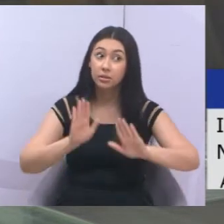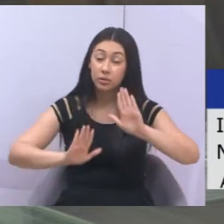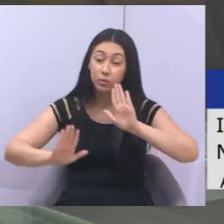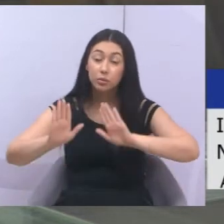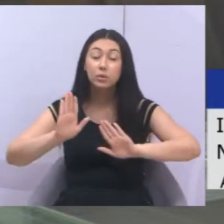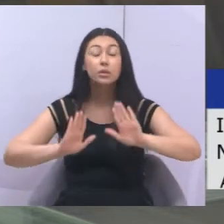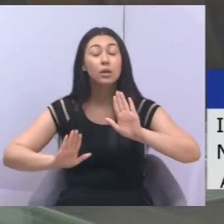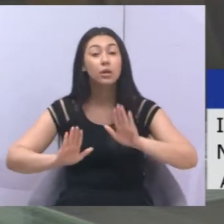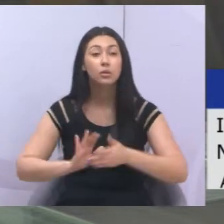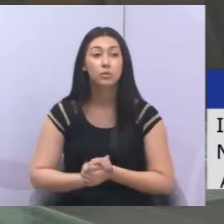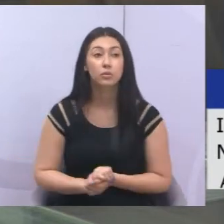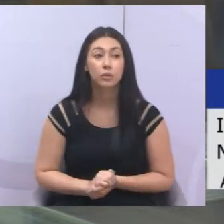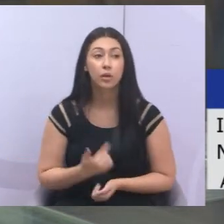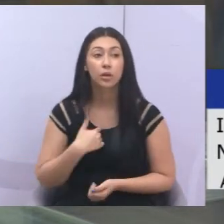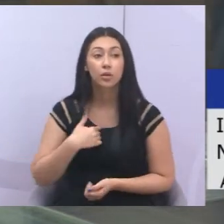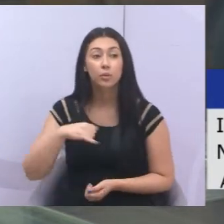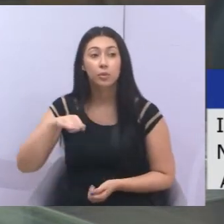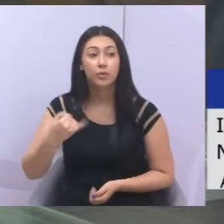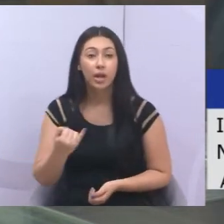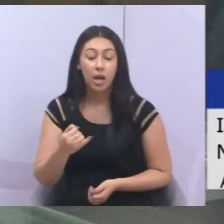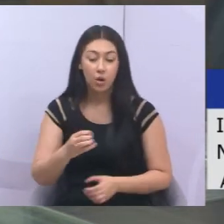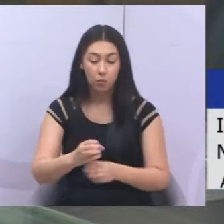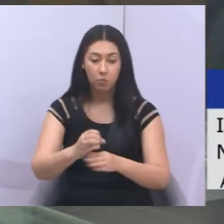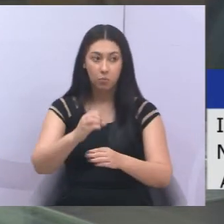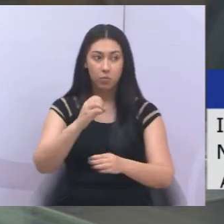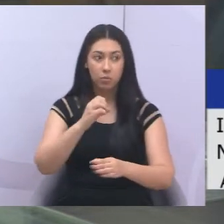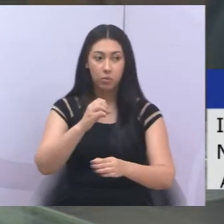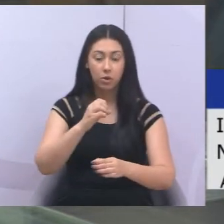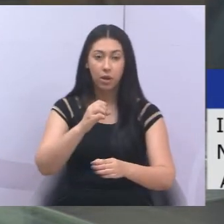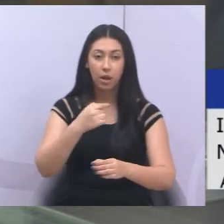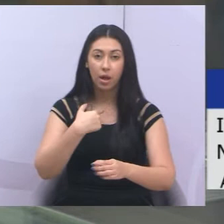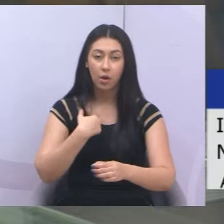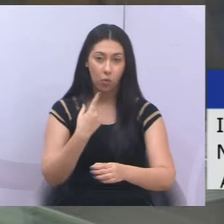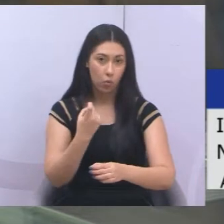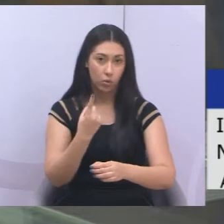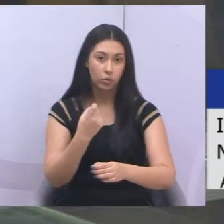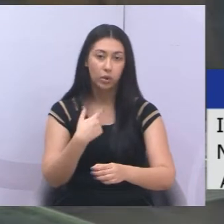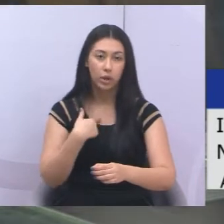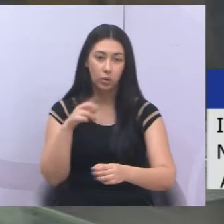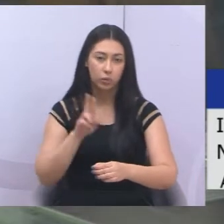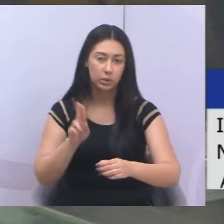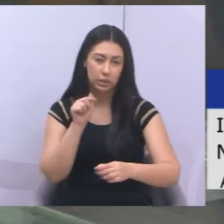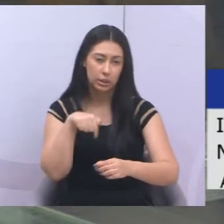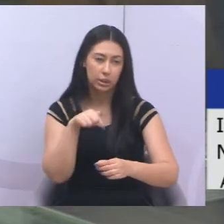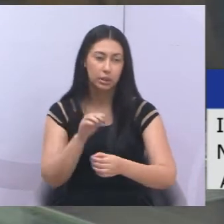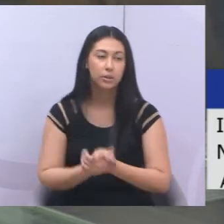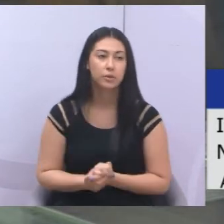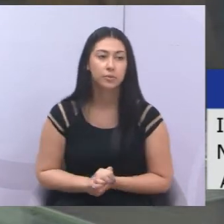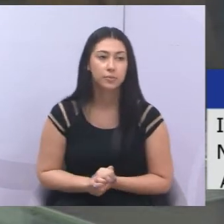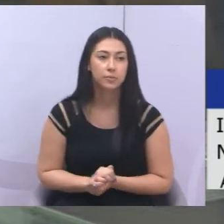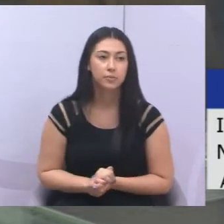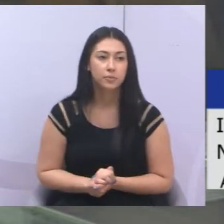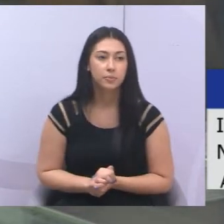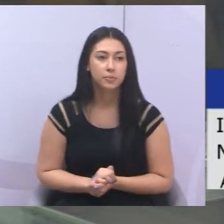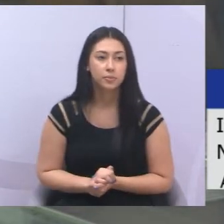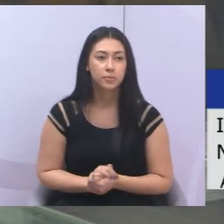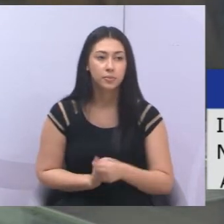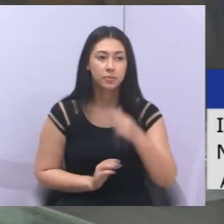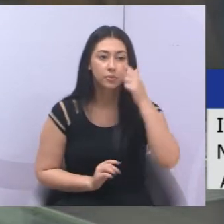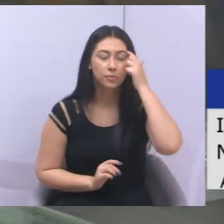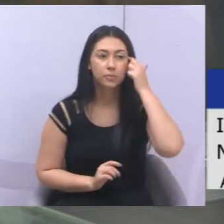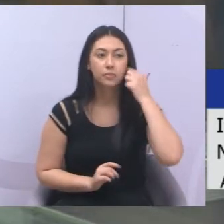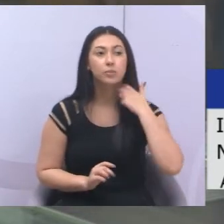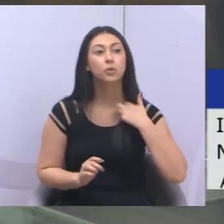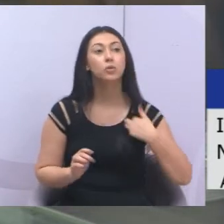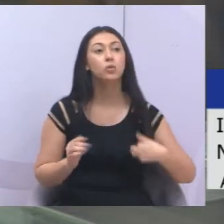ter. Então, aproveitando que esse microfone é exclusivo para cada vereador, então quero daqui mesmo fazer a minha participação, abrindo